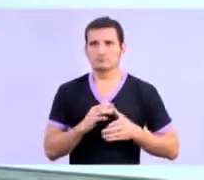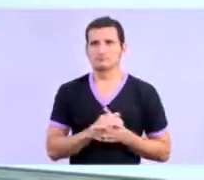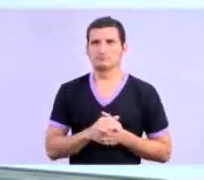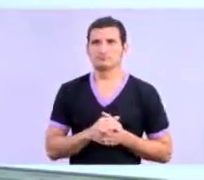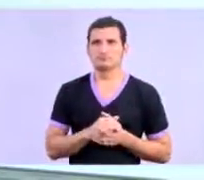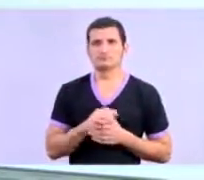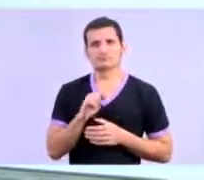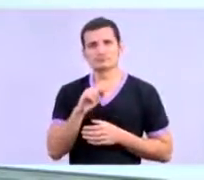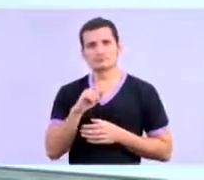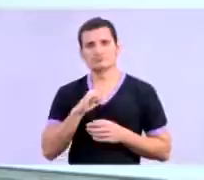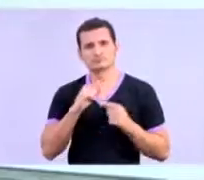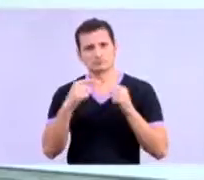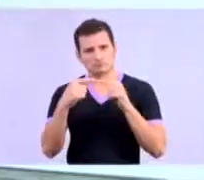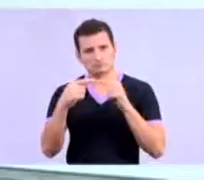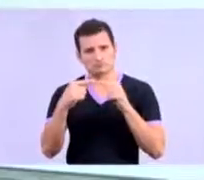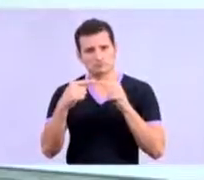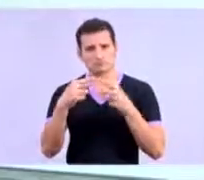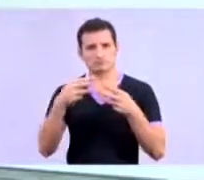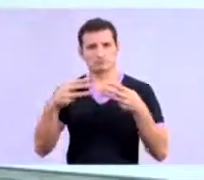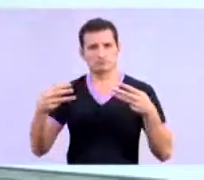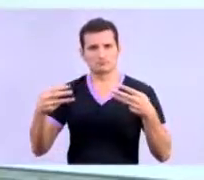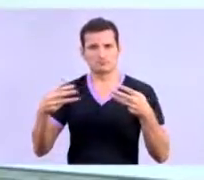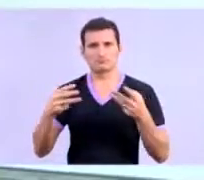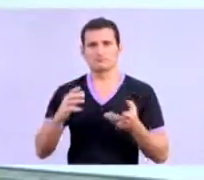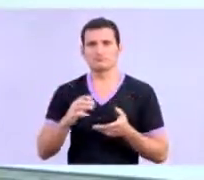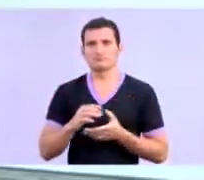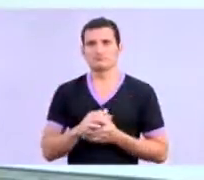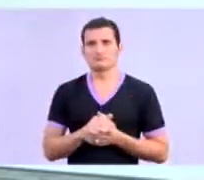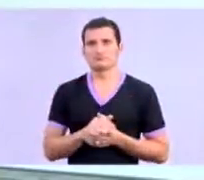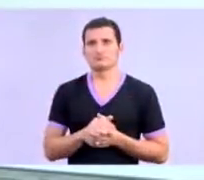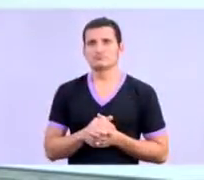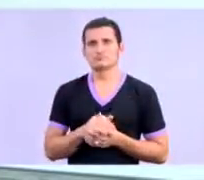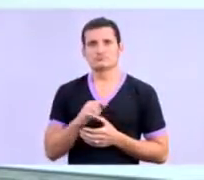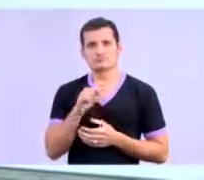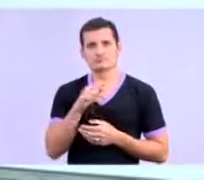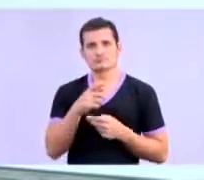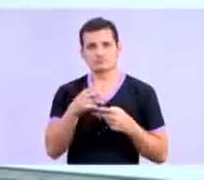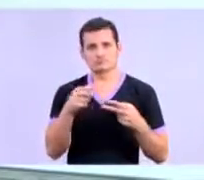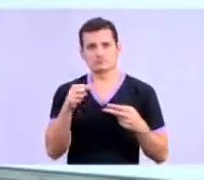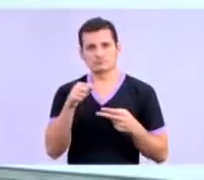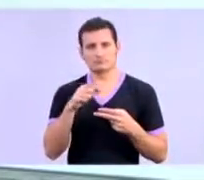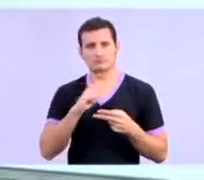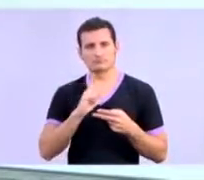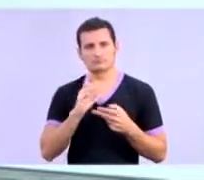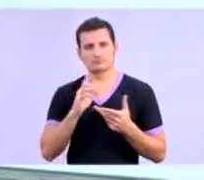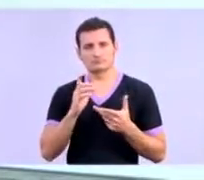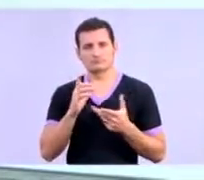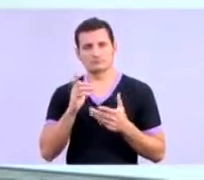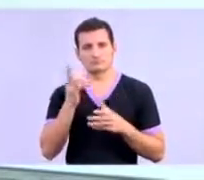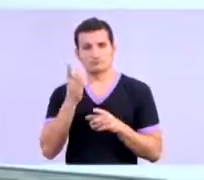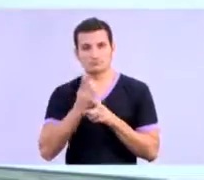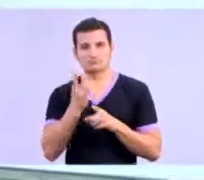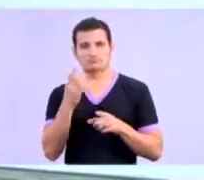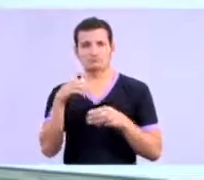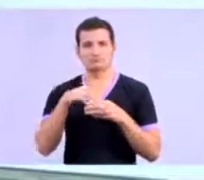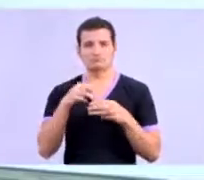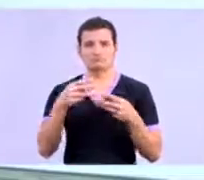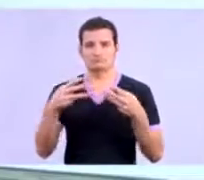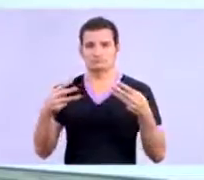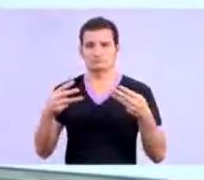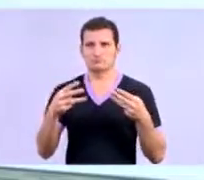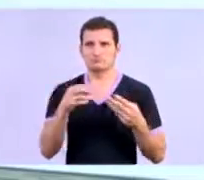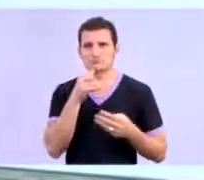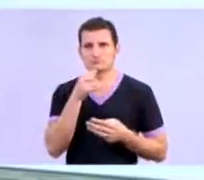com conectividade na rede? Meu dispositivo está identificado na rede? Se ele não estiver, se ele não